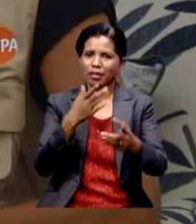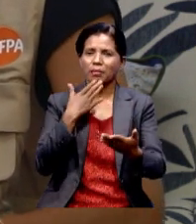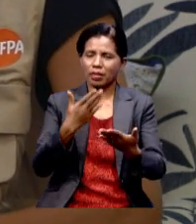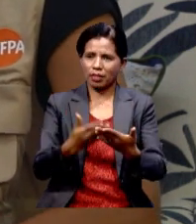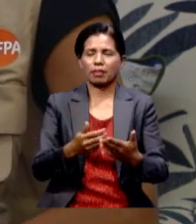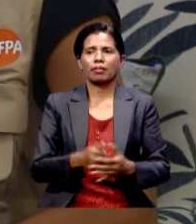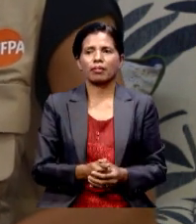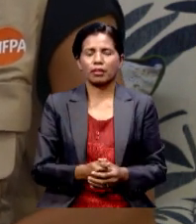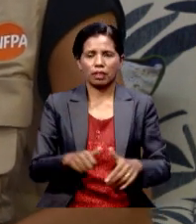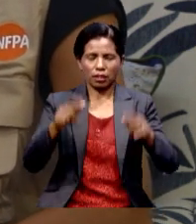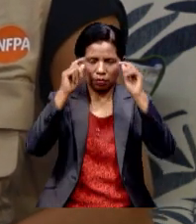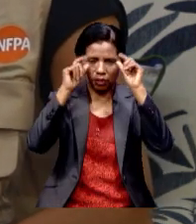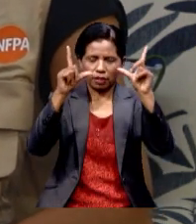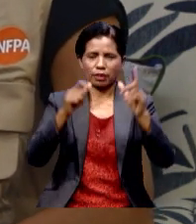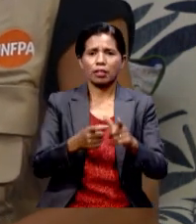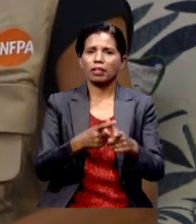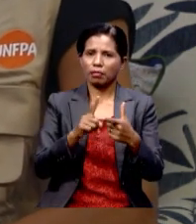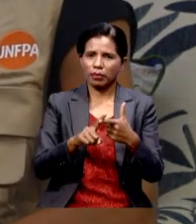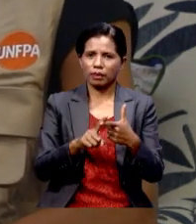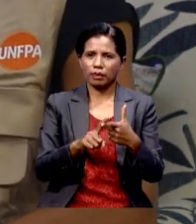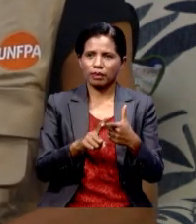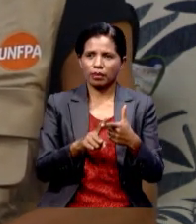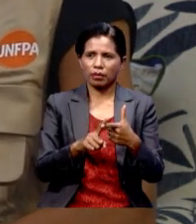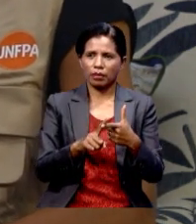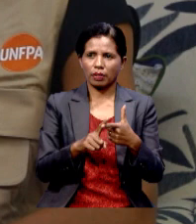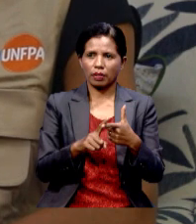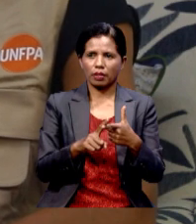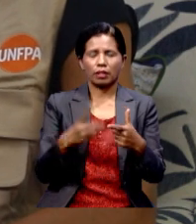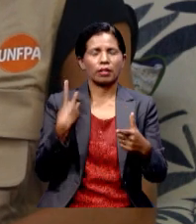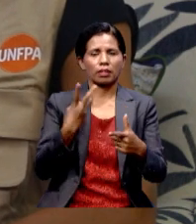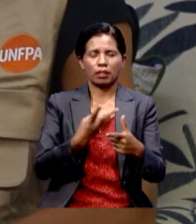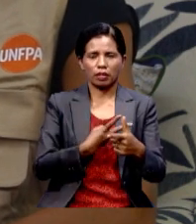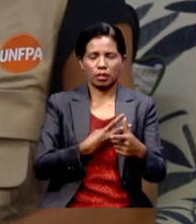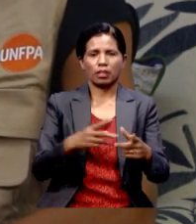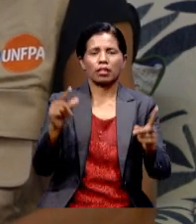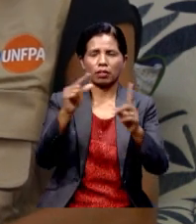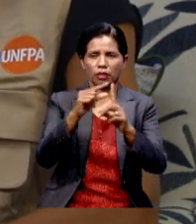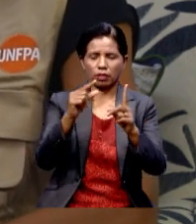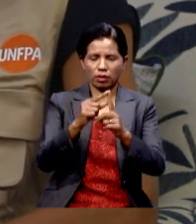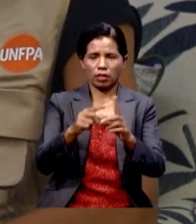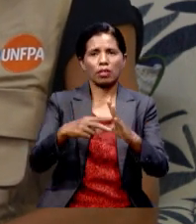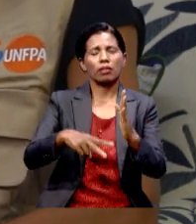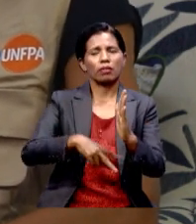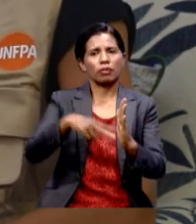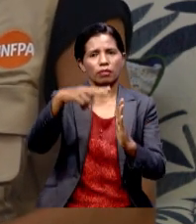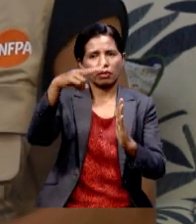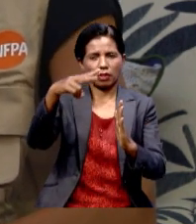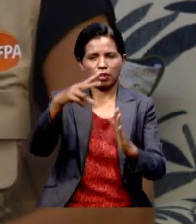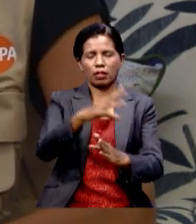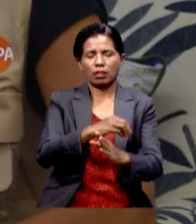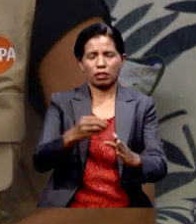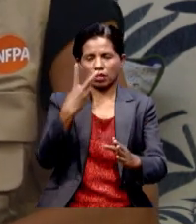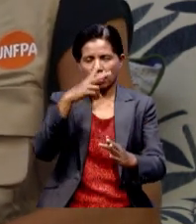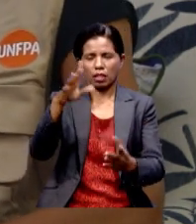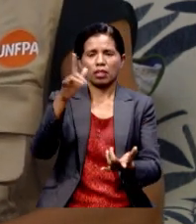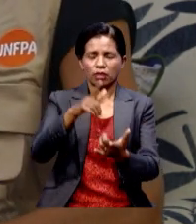os meus amigos timorenses. Depois, noto em termos de... dos valores em relação à saúde sexual e